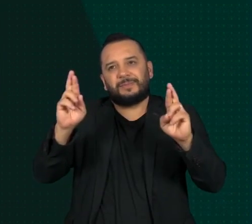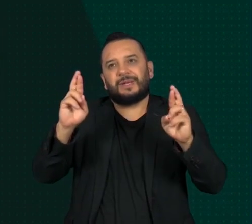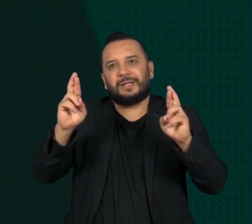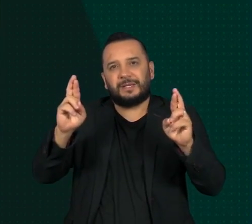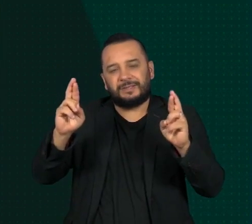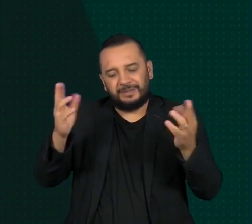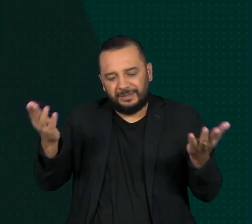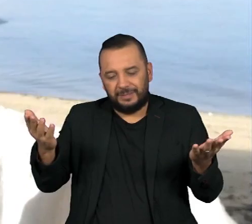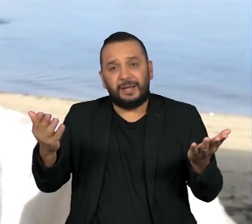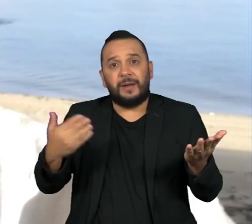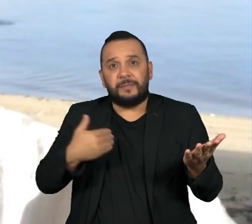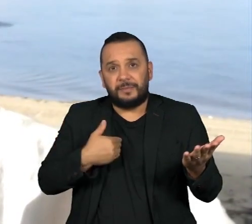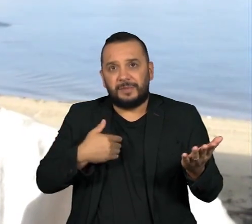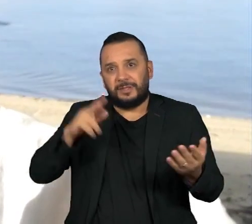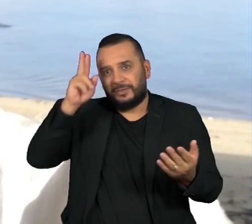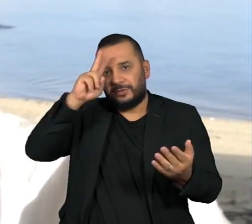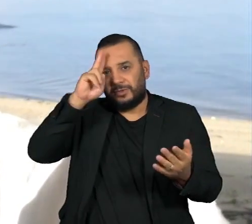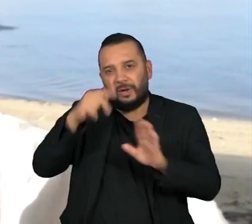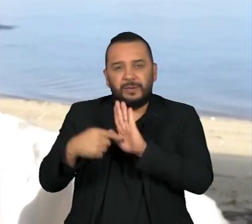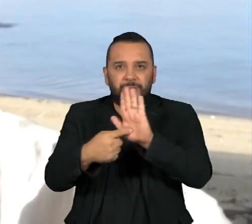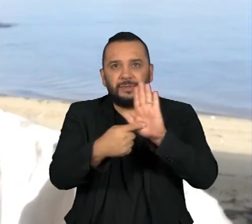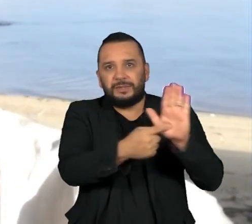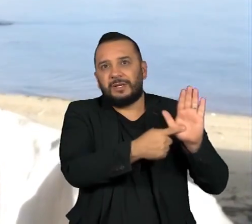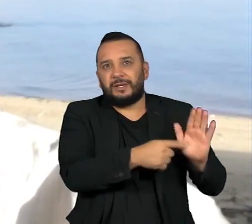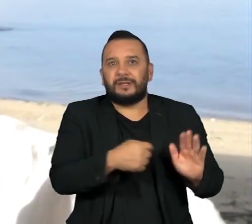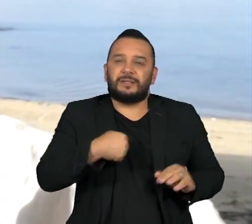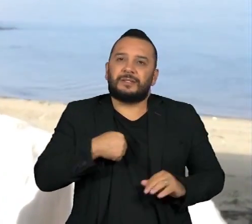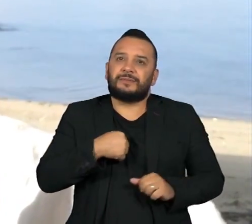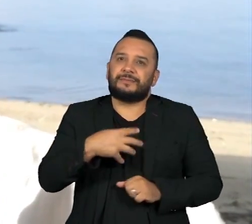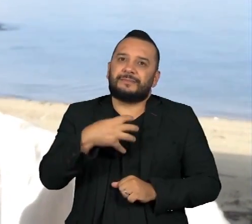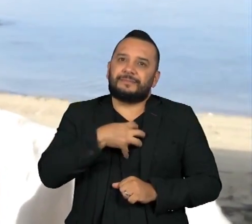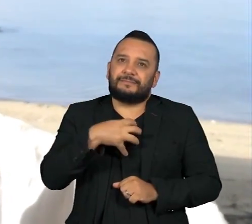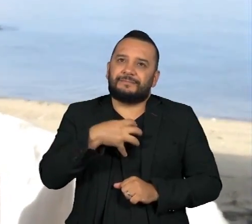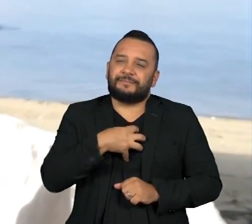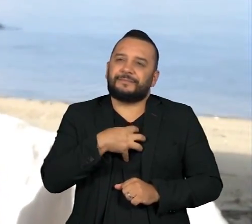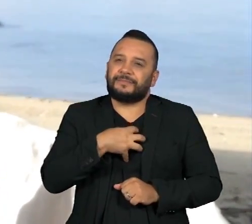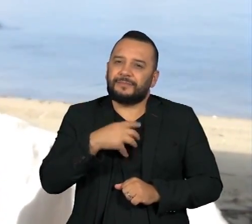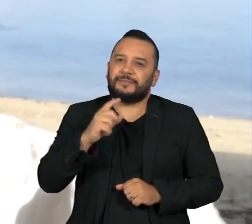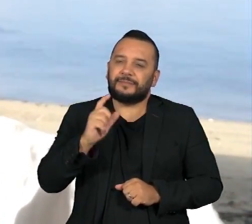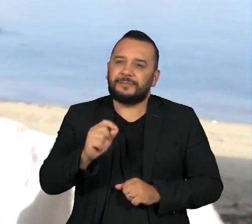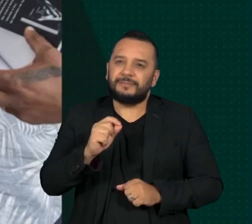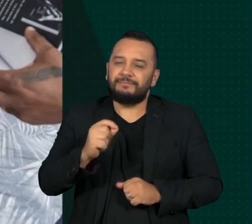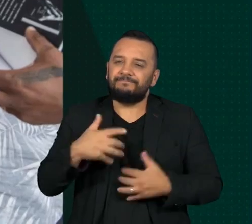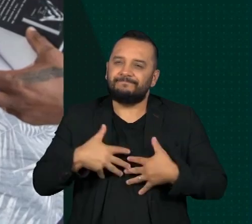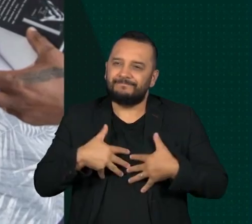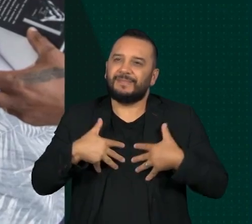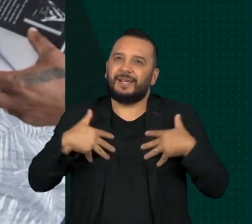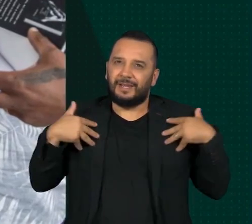história. Então, o que eu sinto é essa realização.